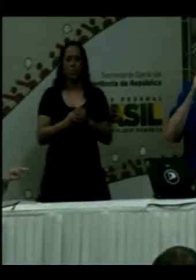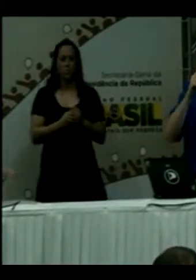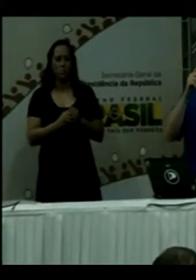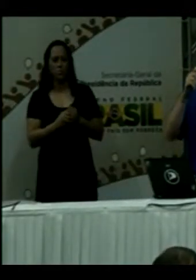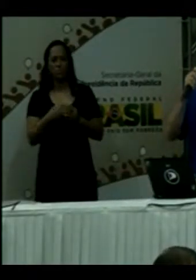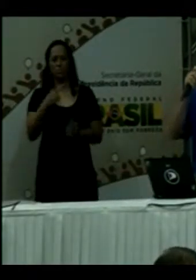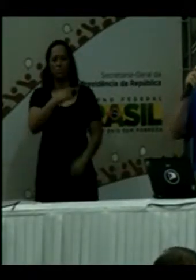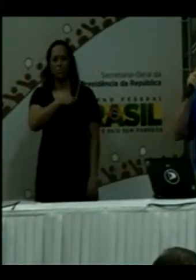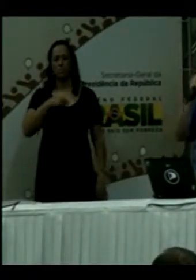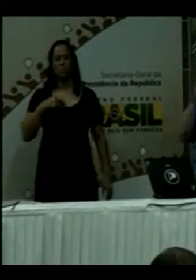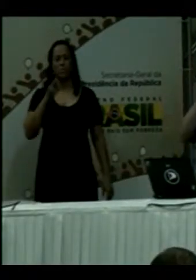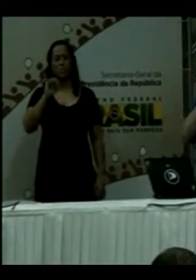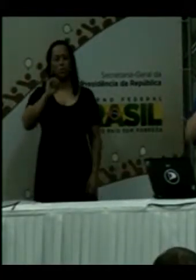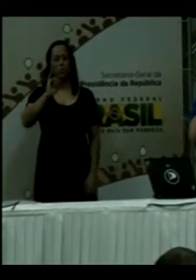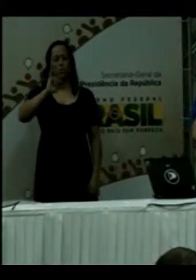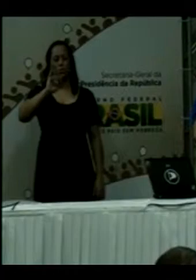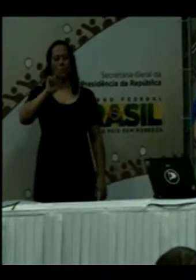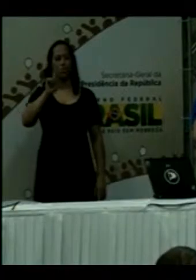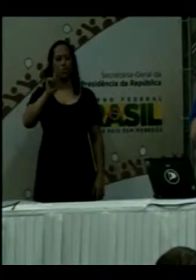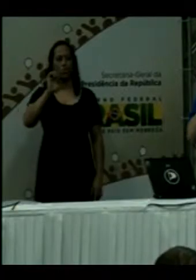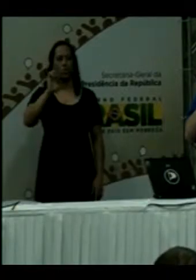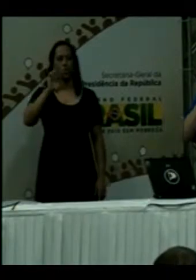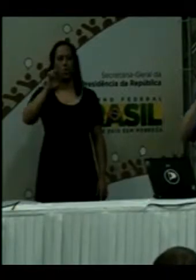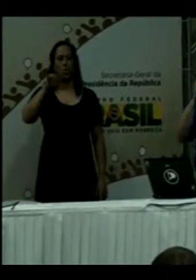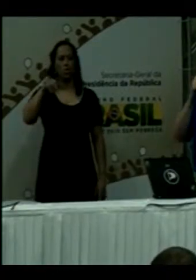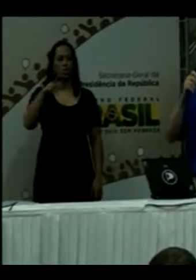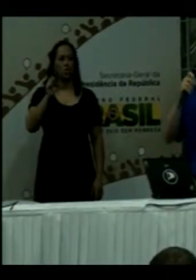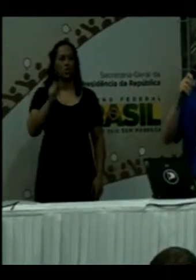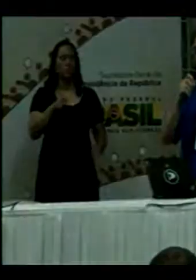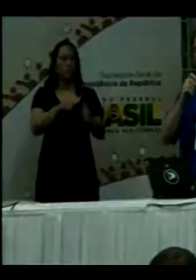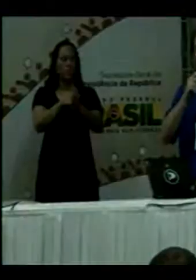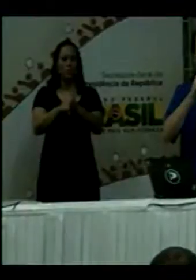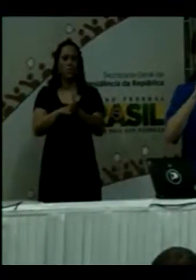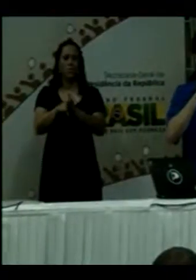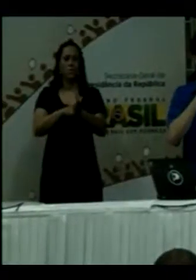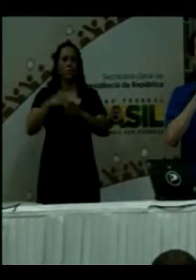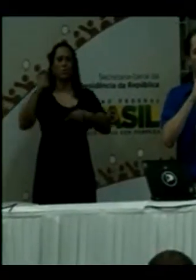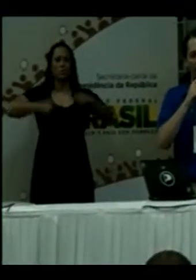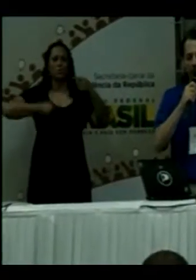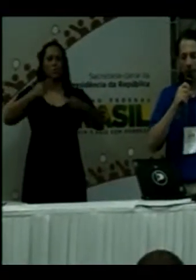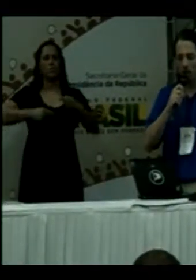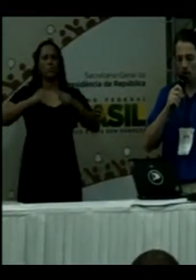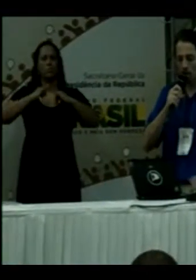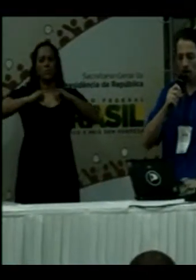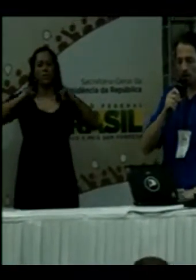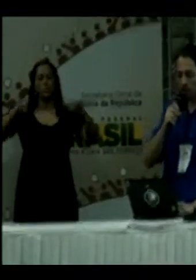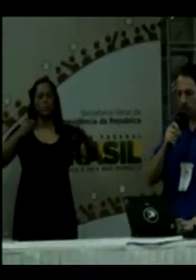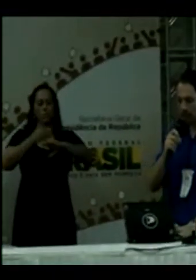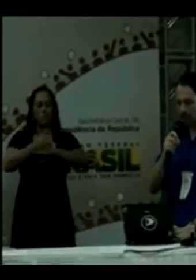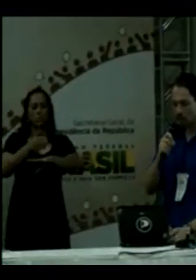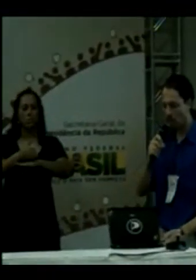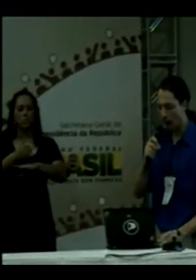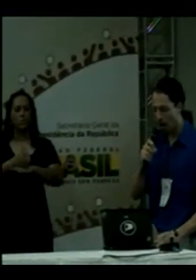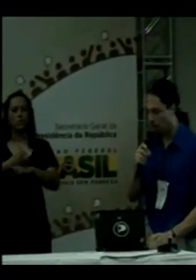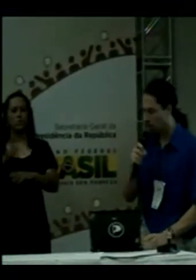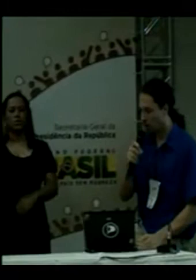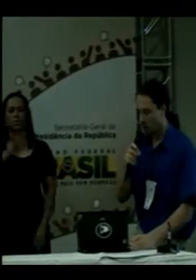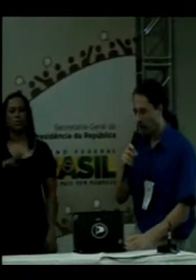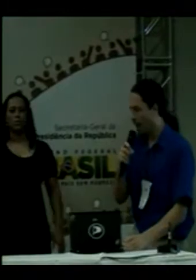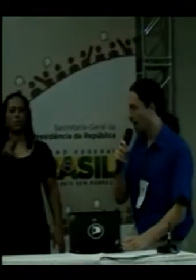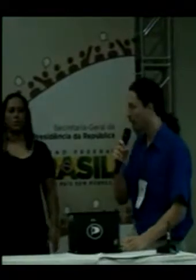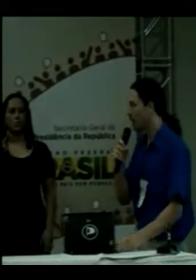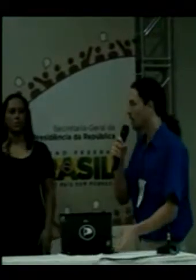nome é Jorge, eu sou do Grupo de Pesquisa em Políticas Públicas para Acesso à Informação, da Universidade de São